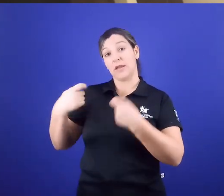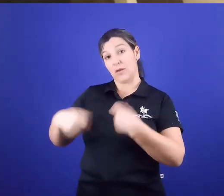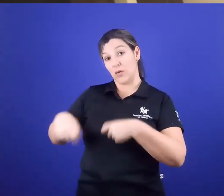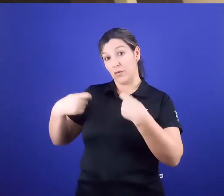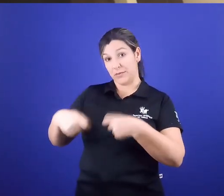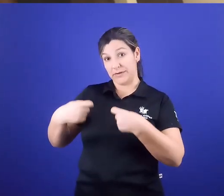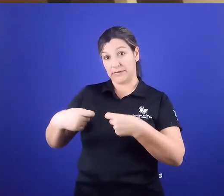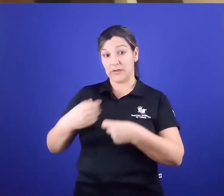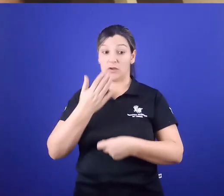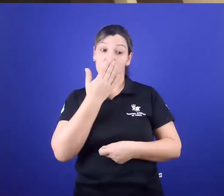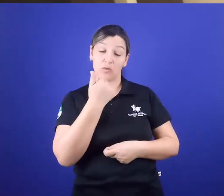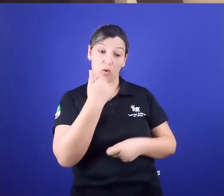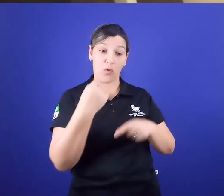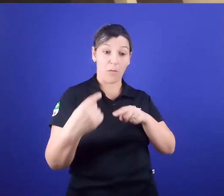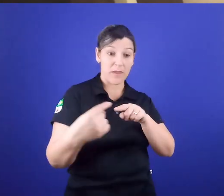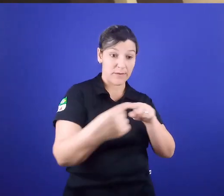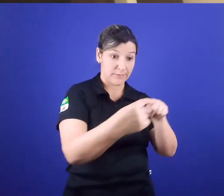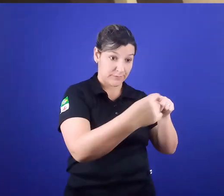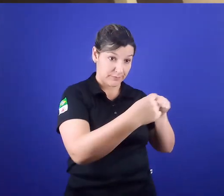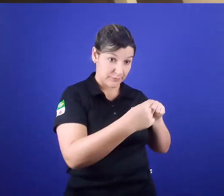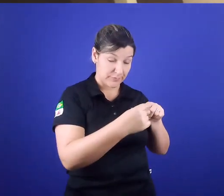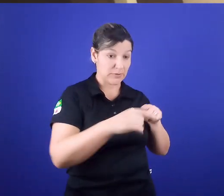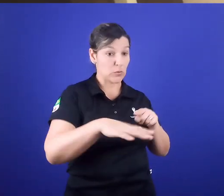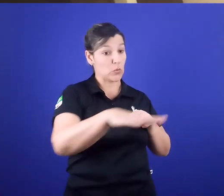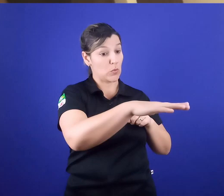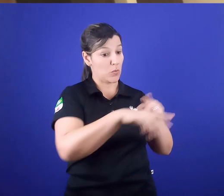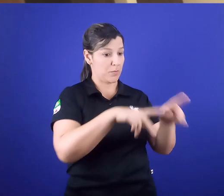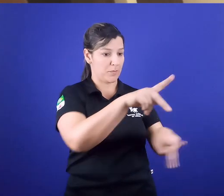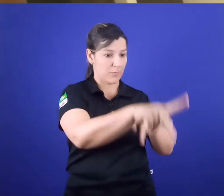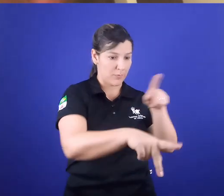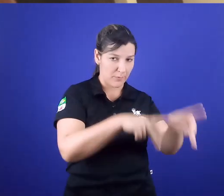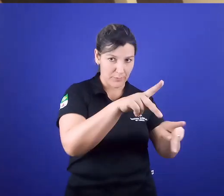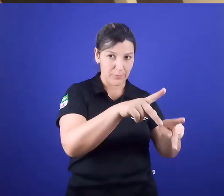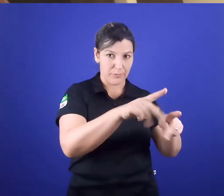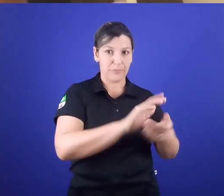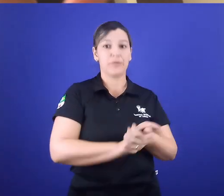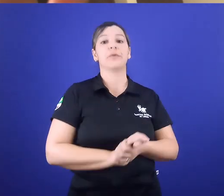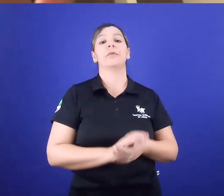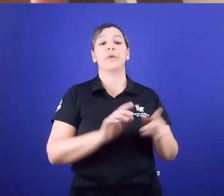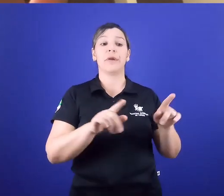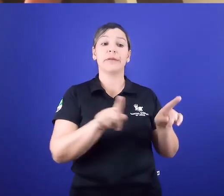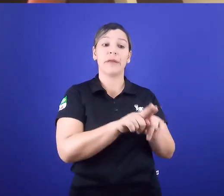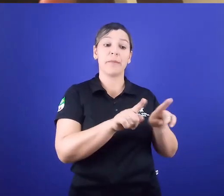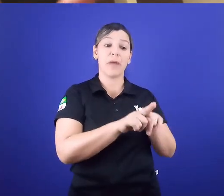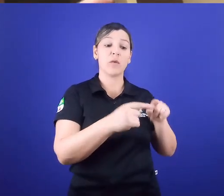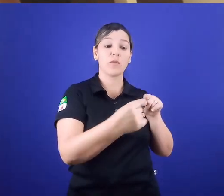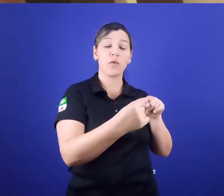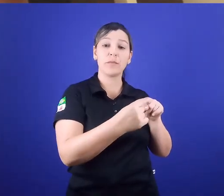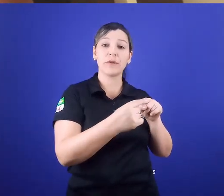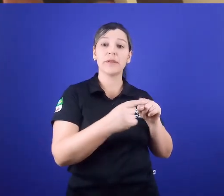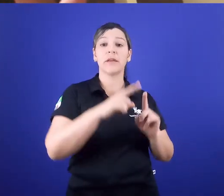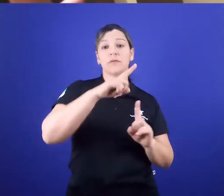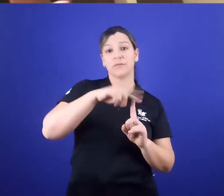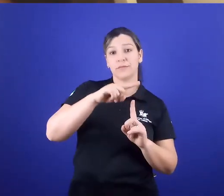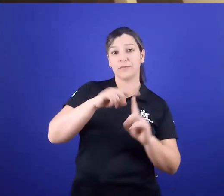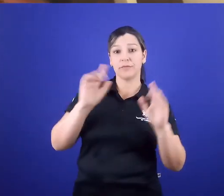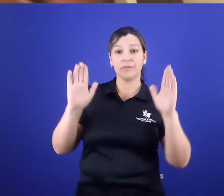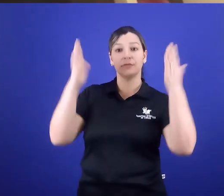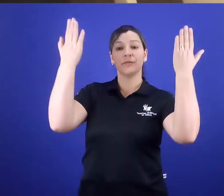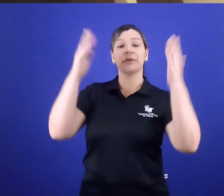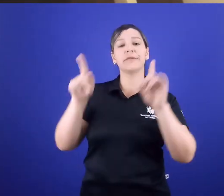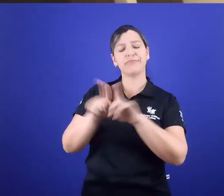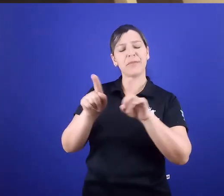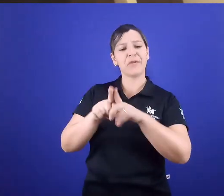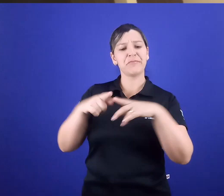algo adequado a todos esses quesitos que a gente falou, algo inovador, e eu tenho que apresentar esse alimento